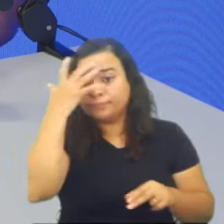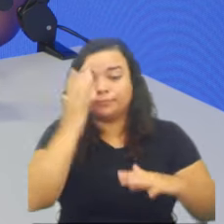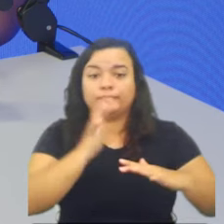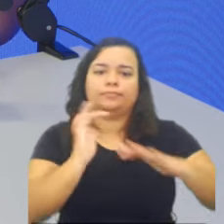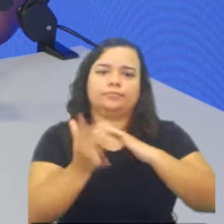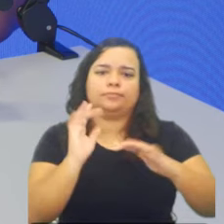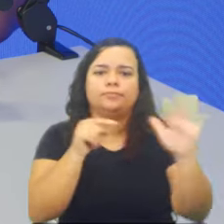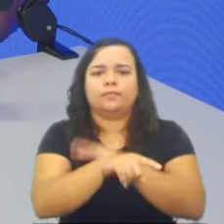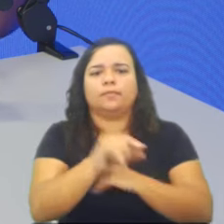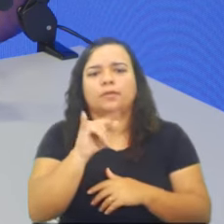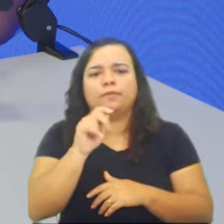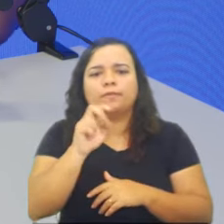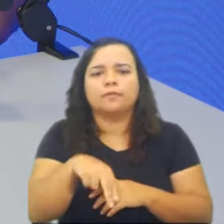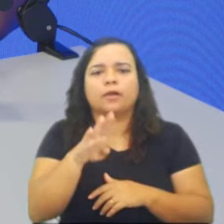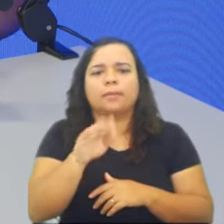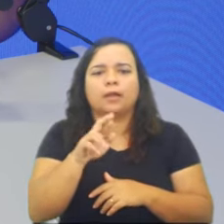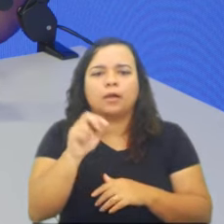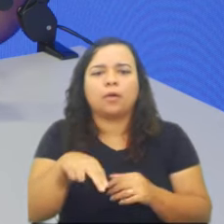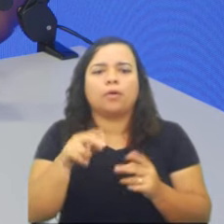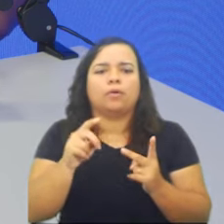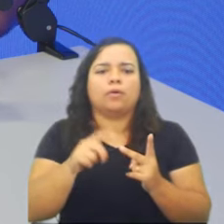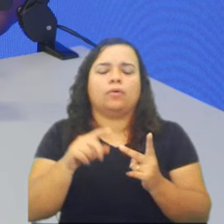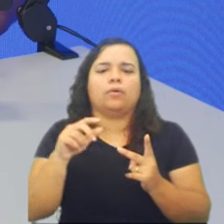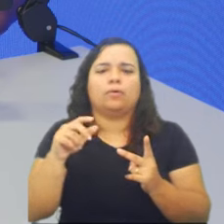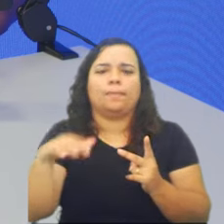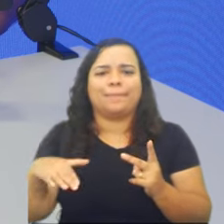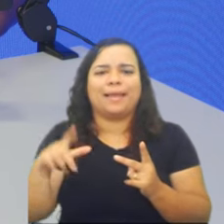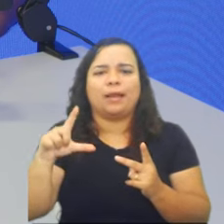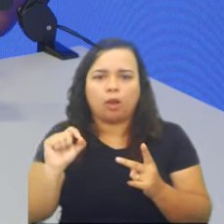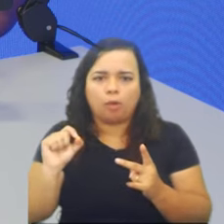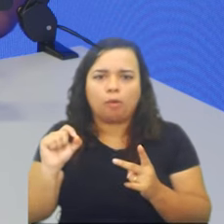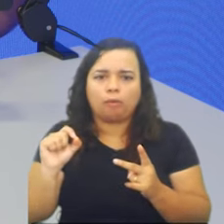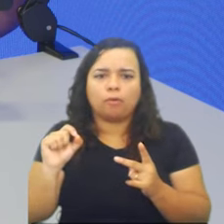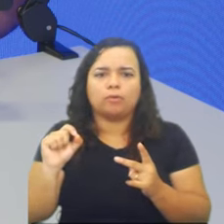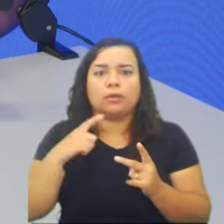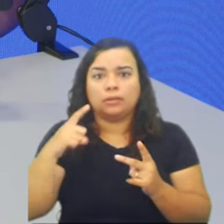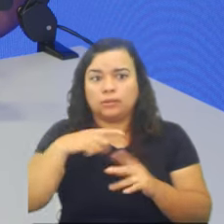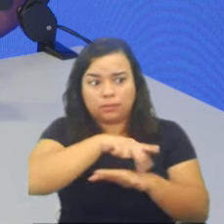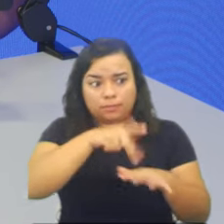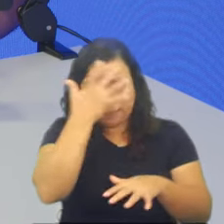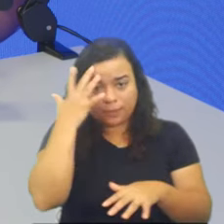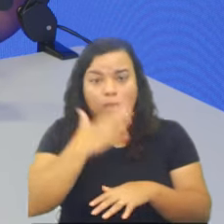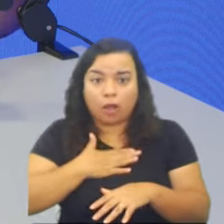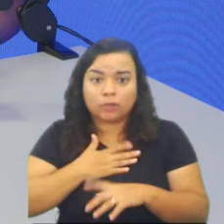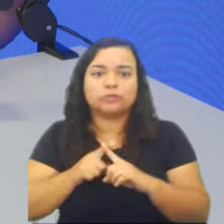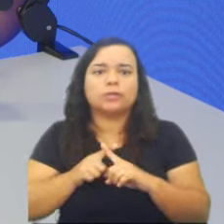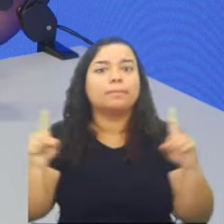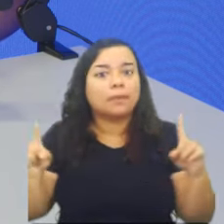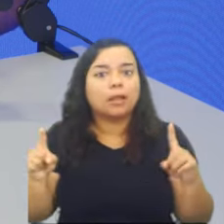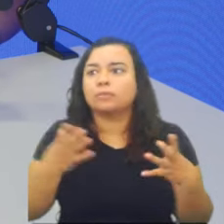nas redes sociais você pega um ivab barum uma pequena Lou que tem os galera que ama mas tem um monte de Hater eles estão